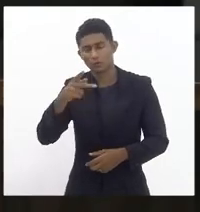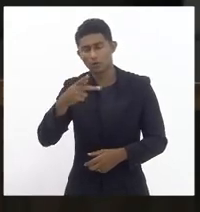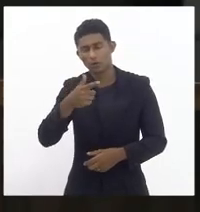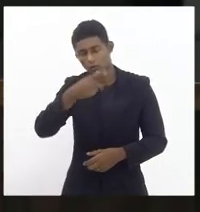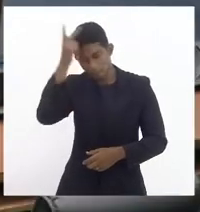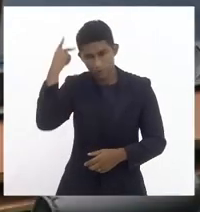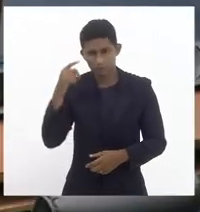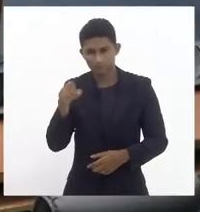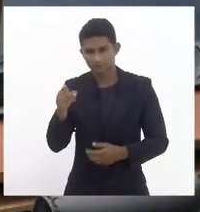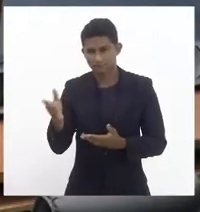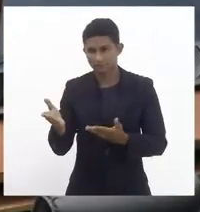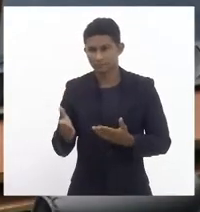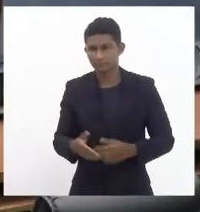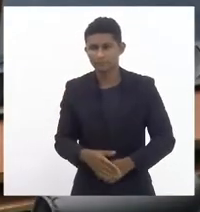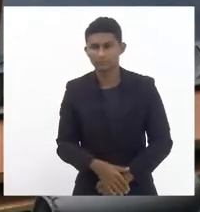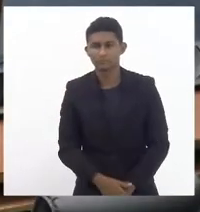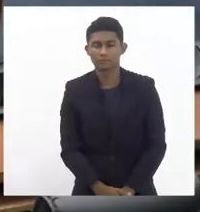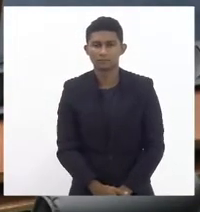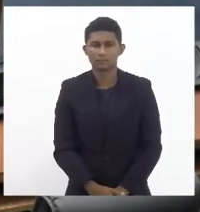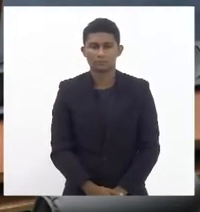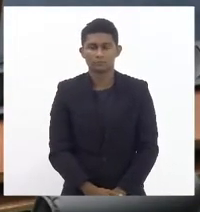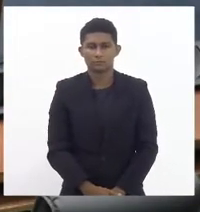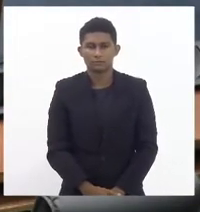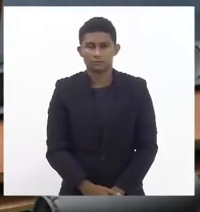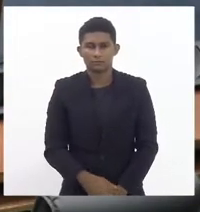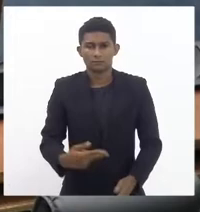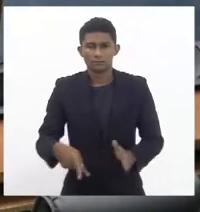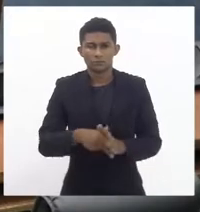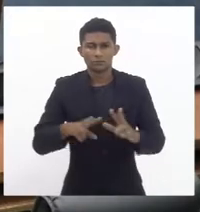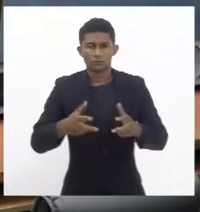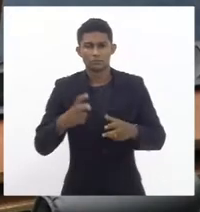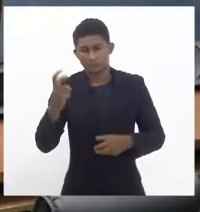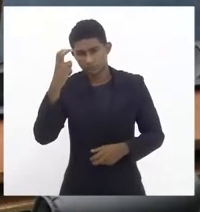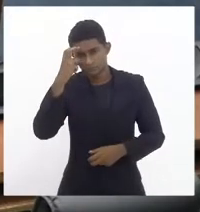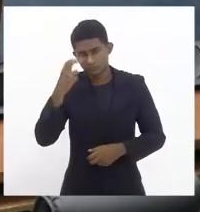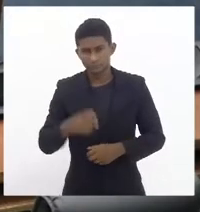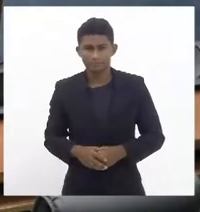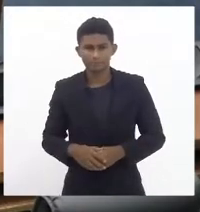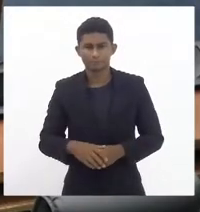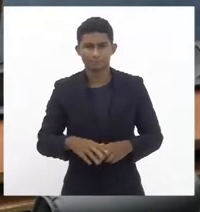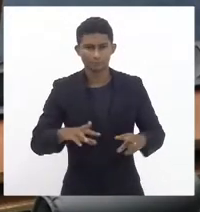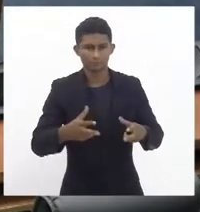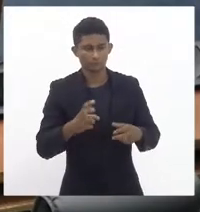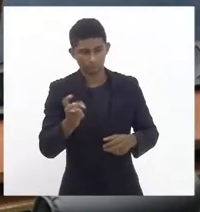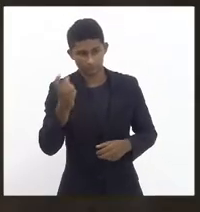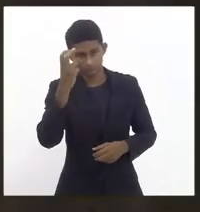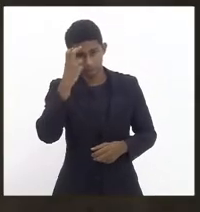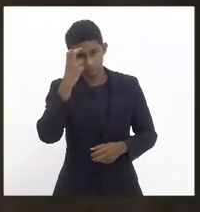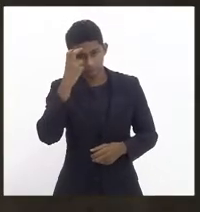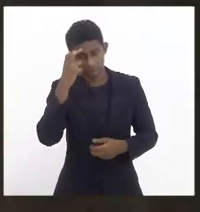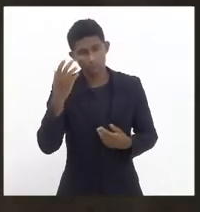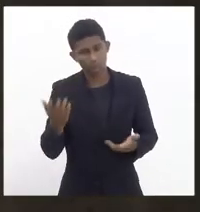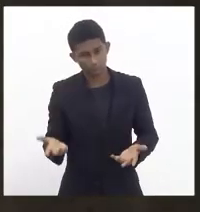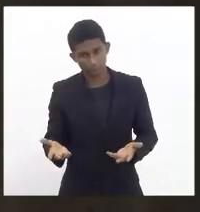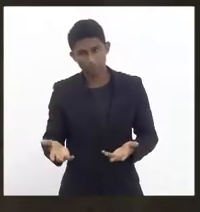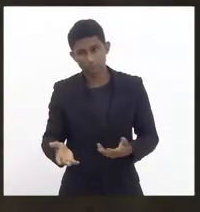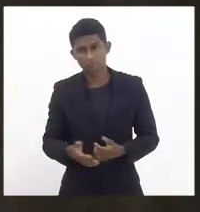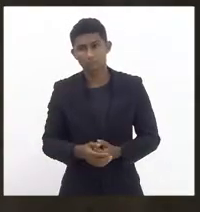Paulo e pela cultura pela comissão de Cultura visto